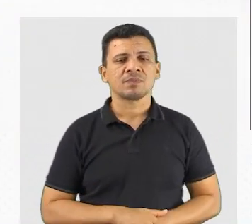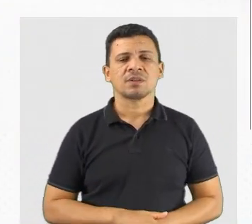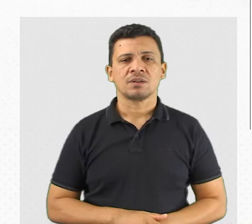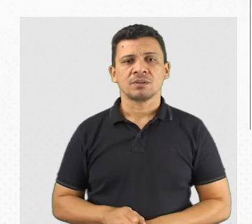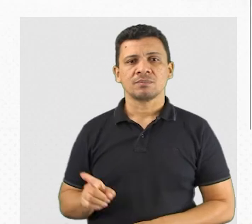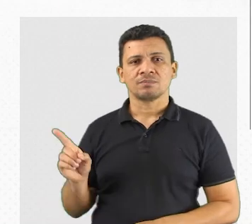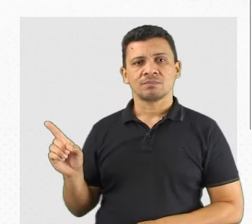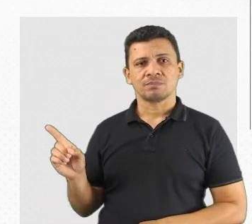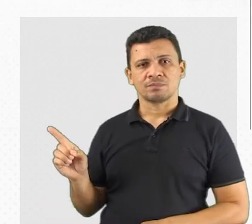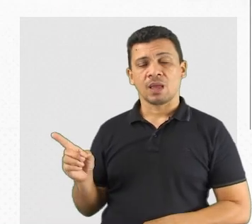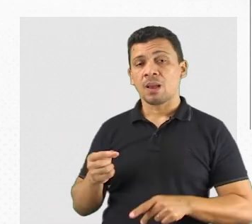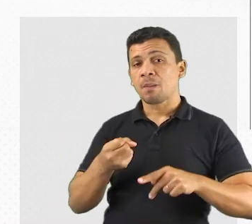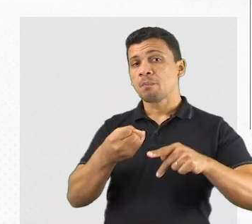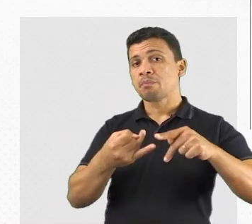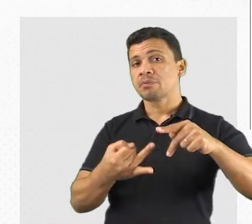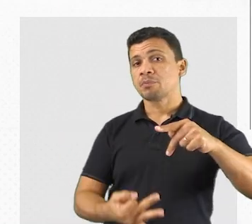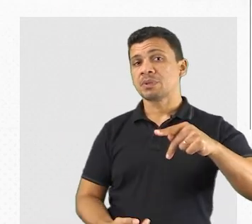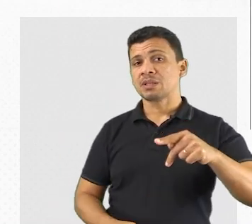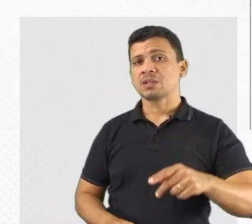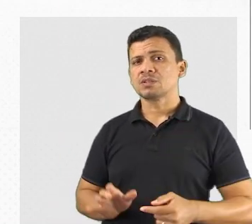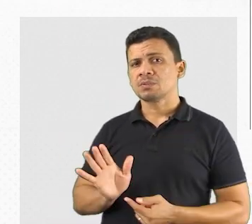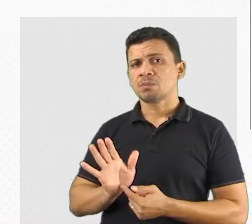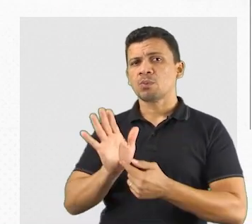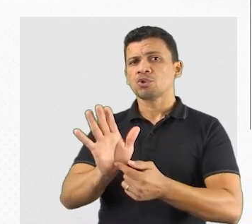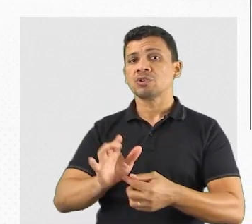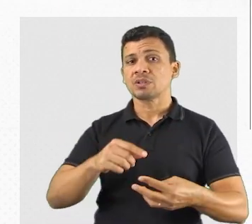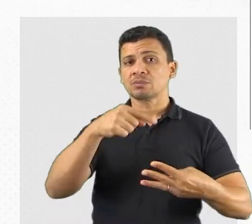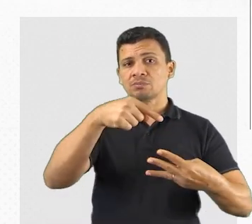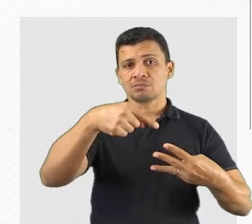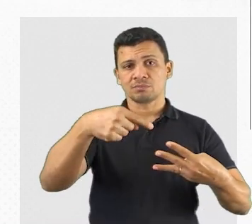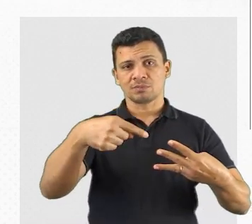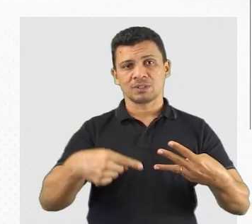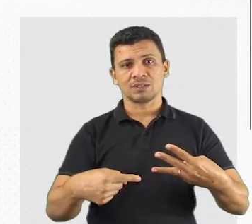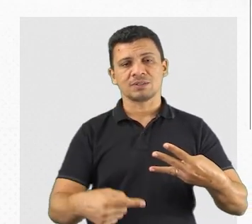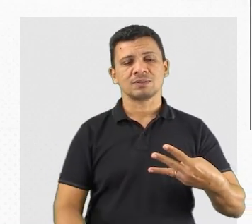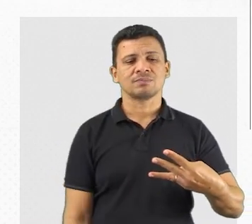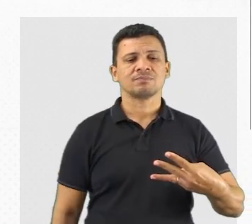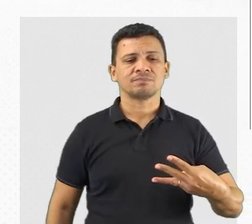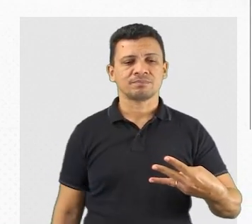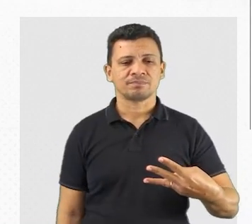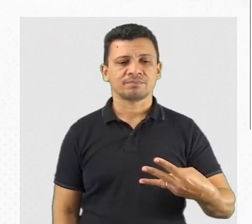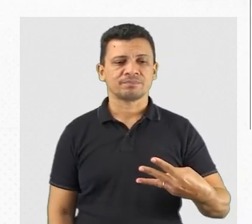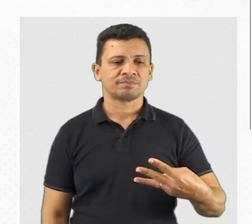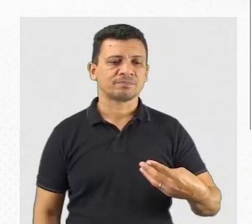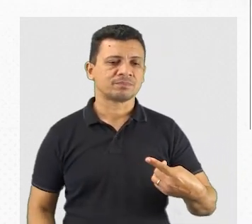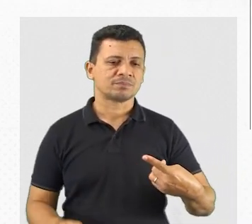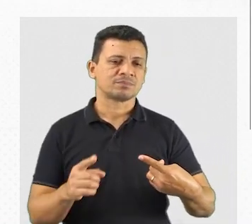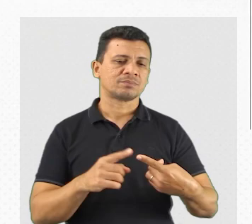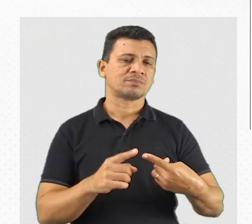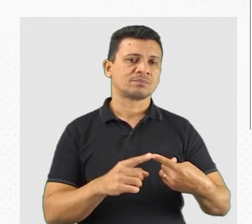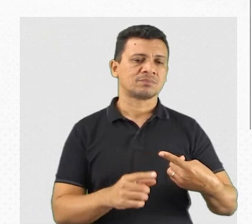propriedades coligativas, eu quero começar destacando três. Nós temos a